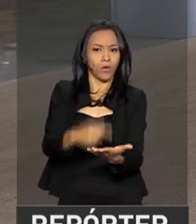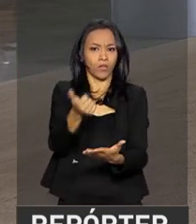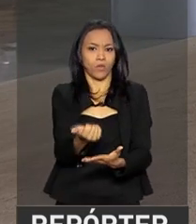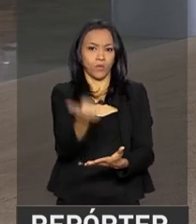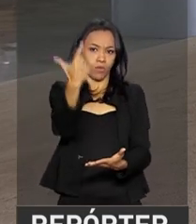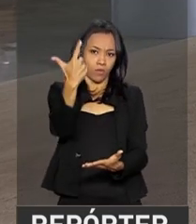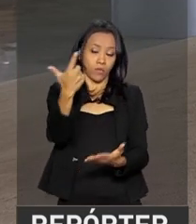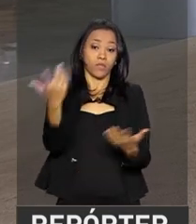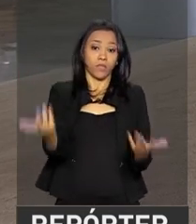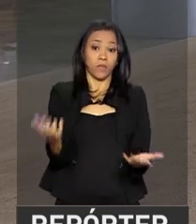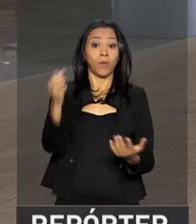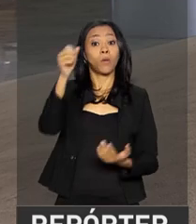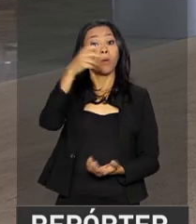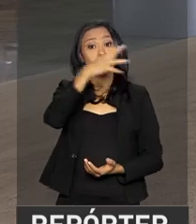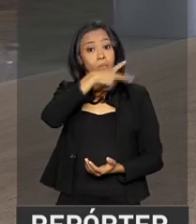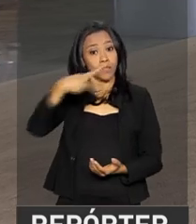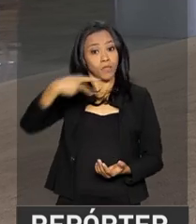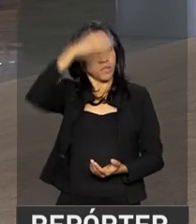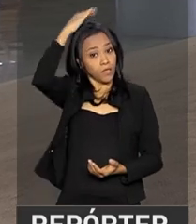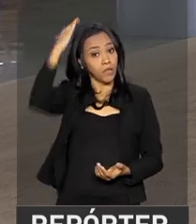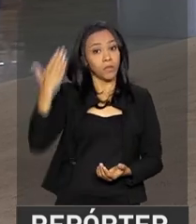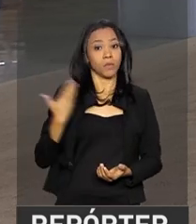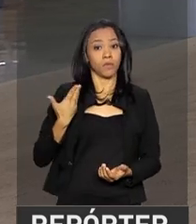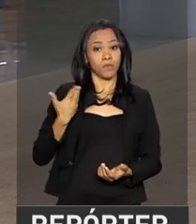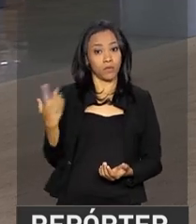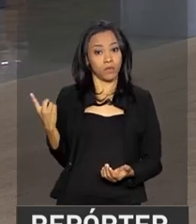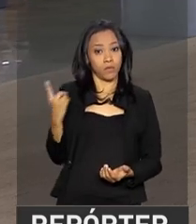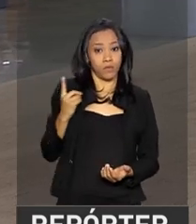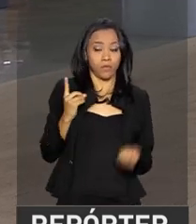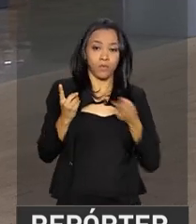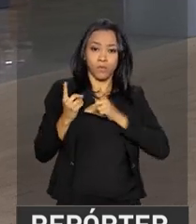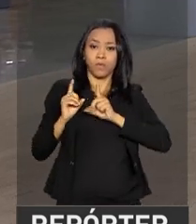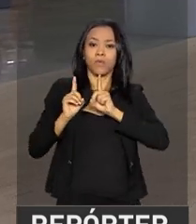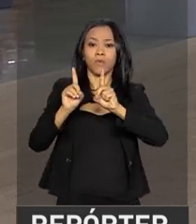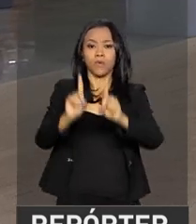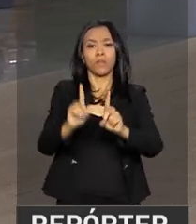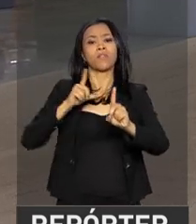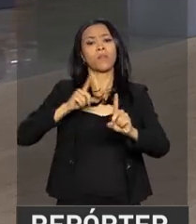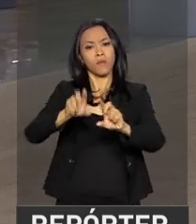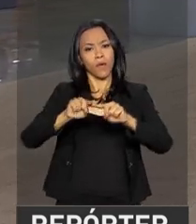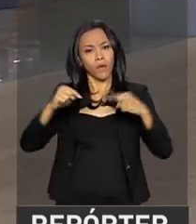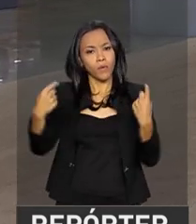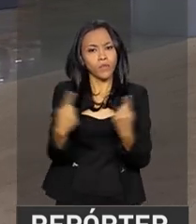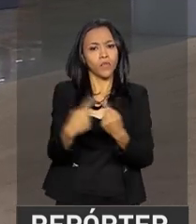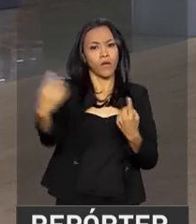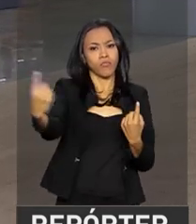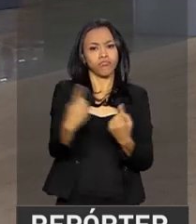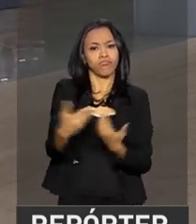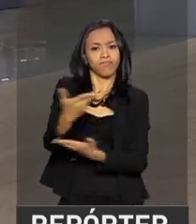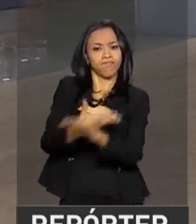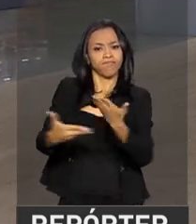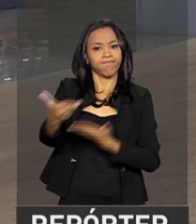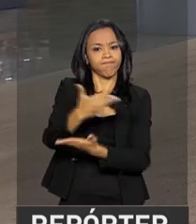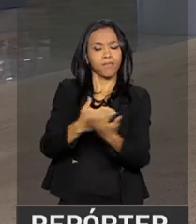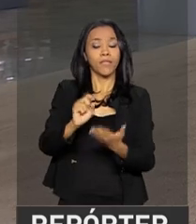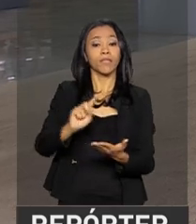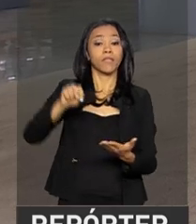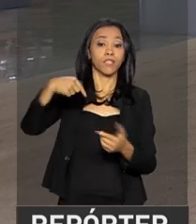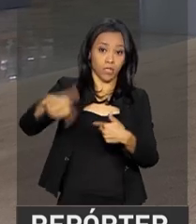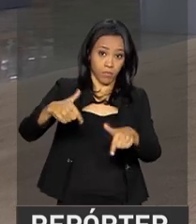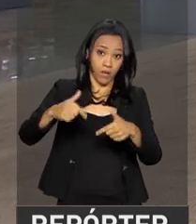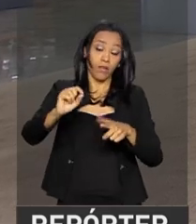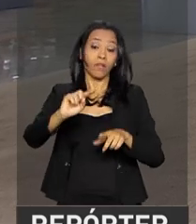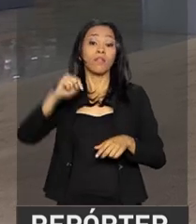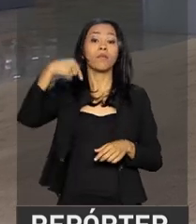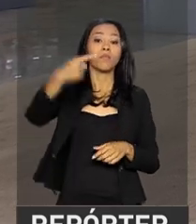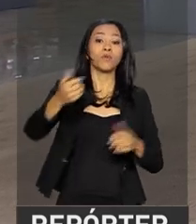michel temer que o colega o jorge viana vão se reunir em uma reunião bilateral uma reunião de trabalho e depois o presidente